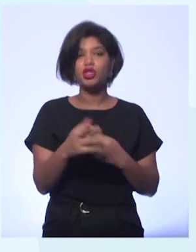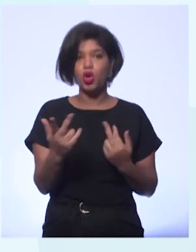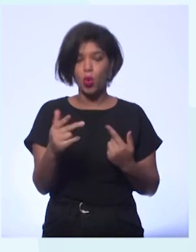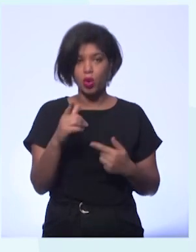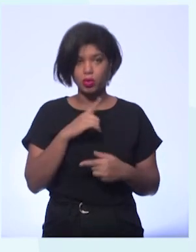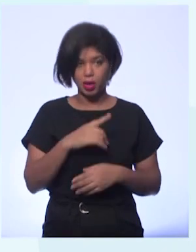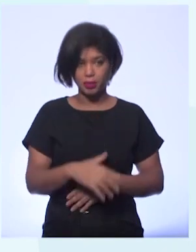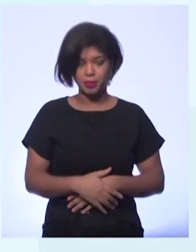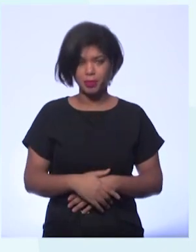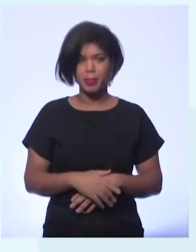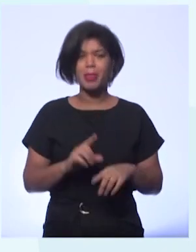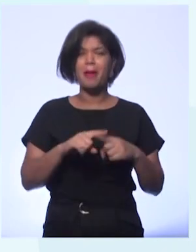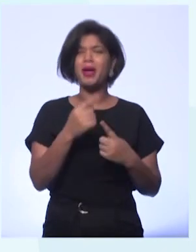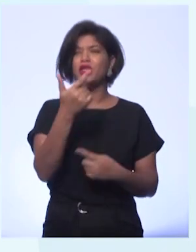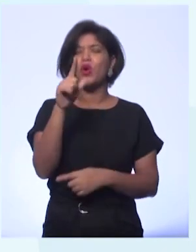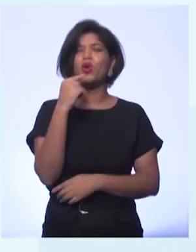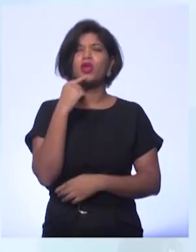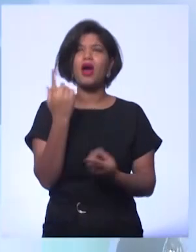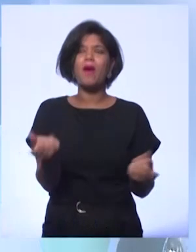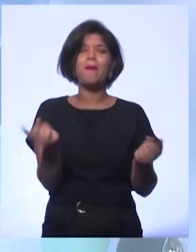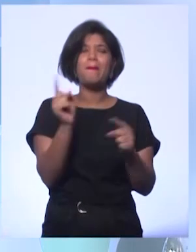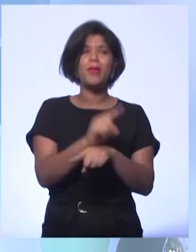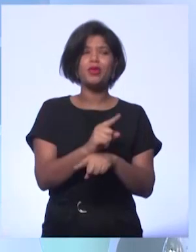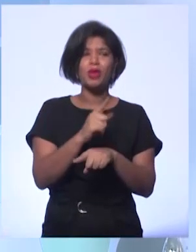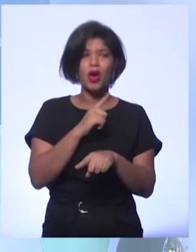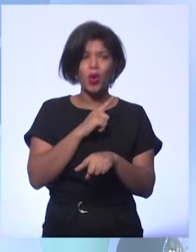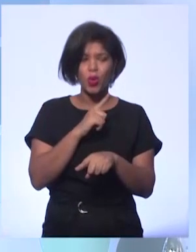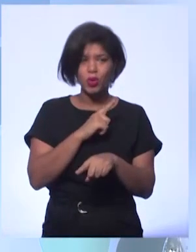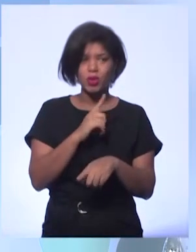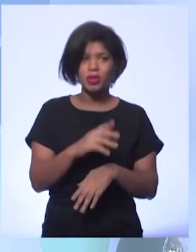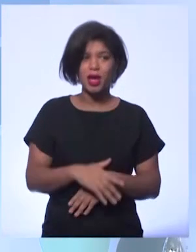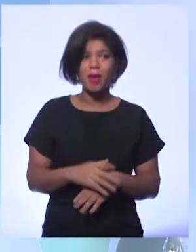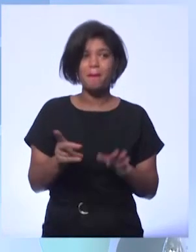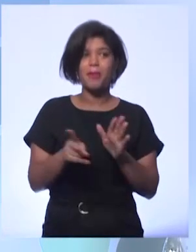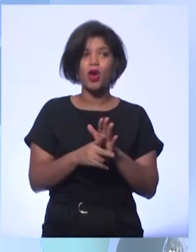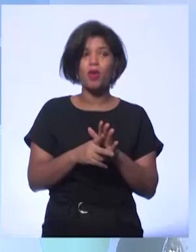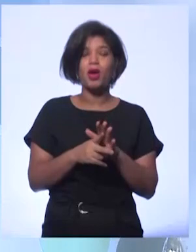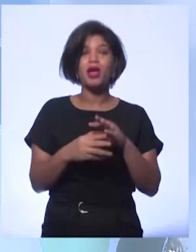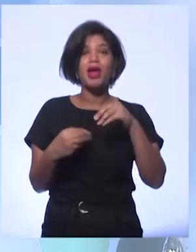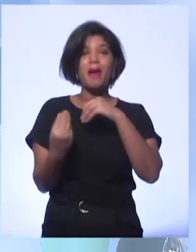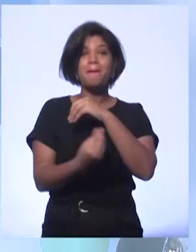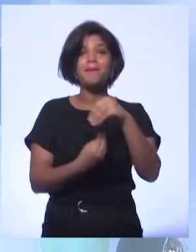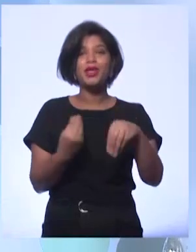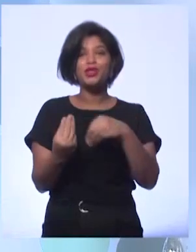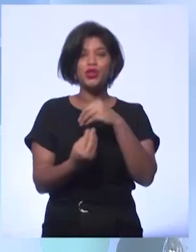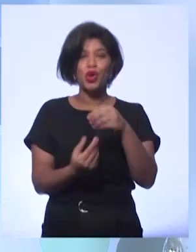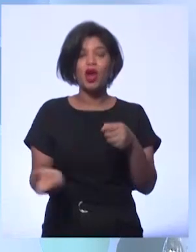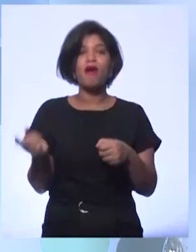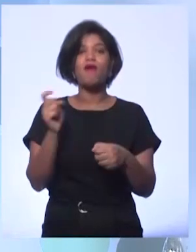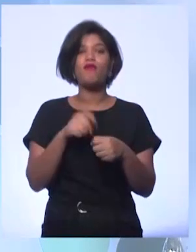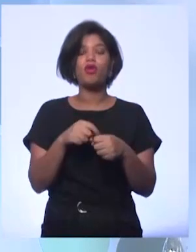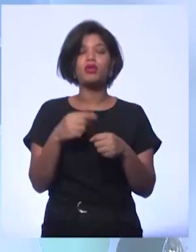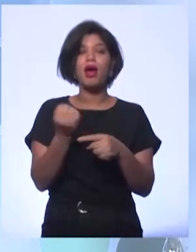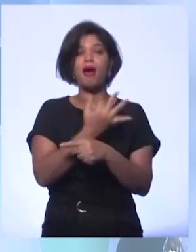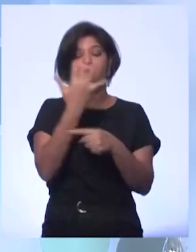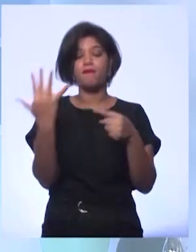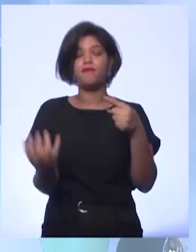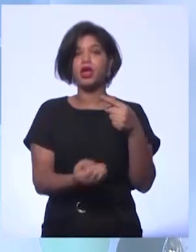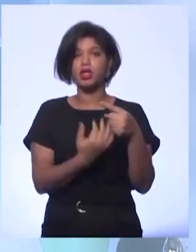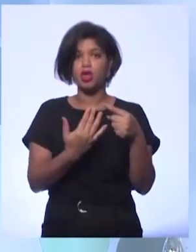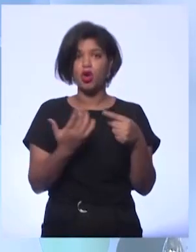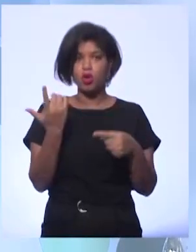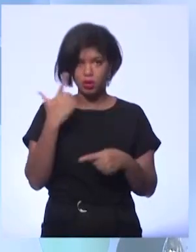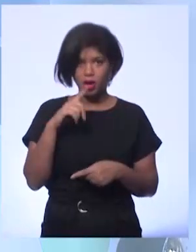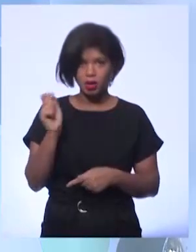tá. Mas e se eu tiver que fazer ao contrário? Se eu tiver que pegar essa parte que está na forma mista e voltar para a nossa fração imprópria. Eu consigo